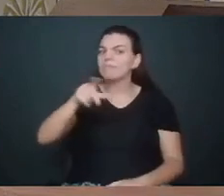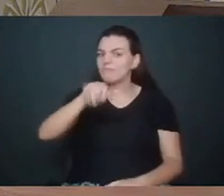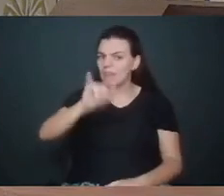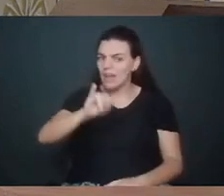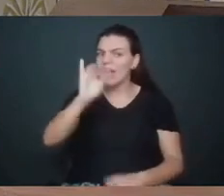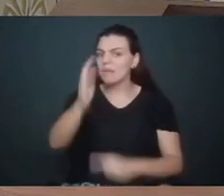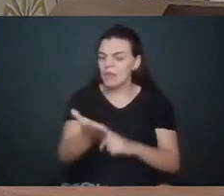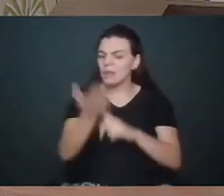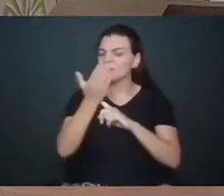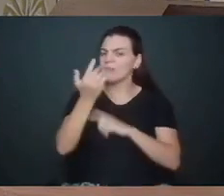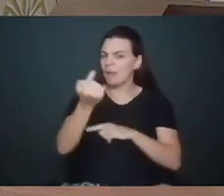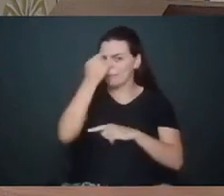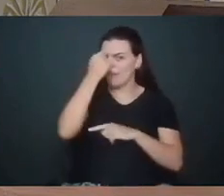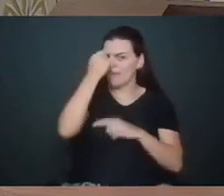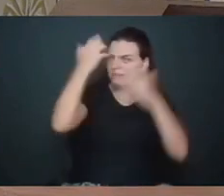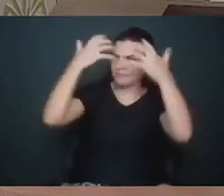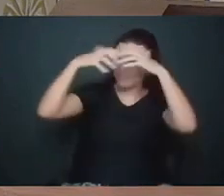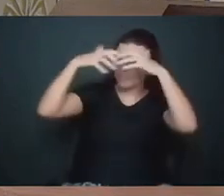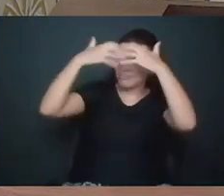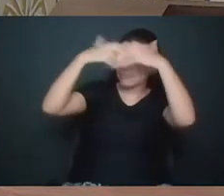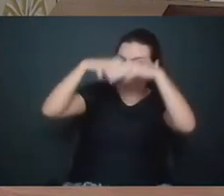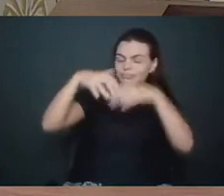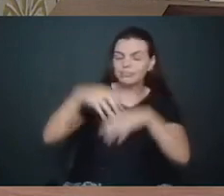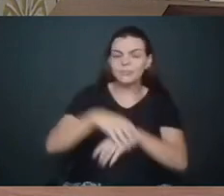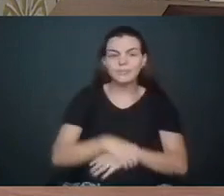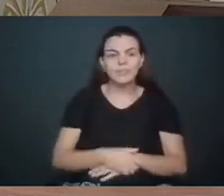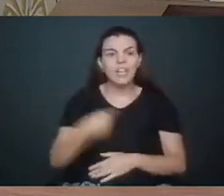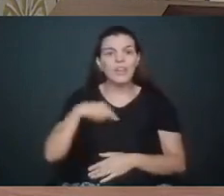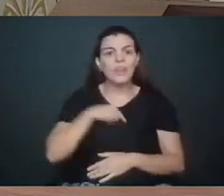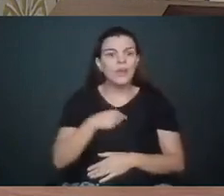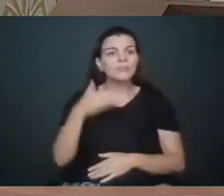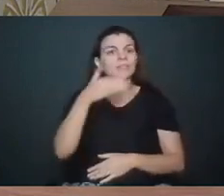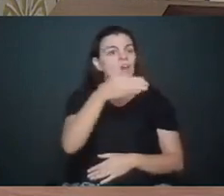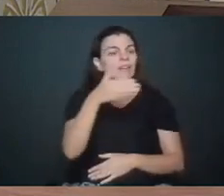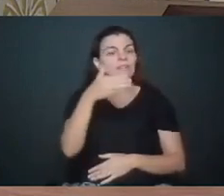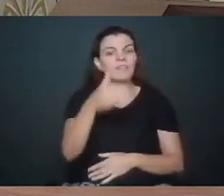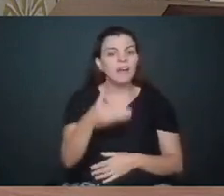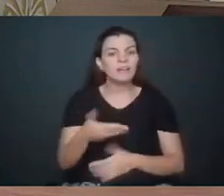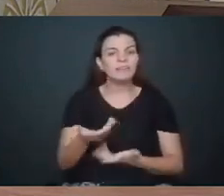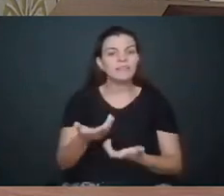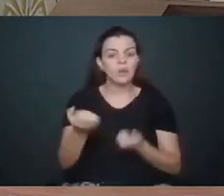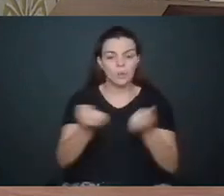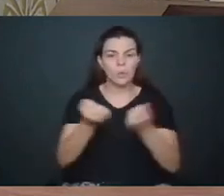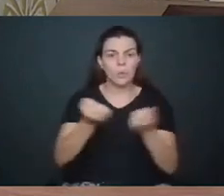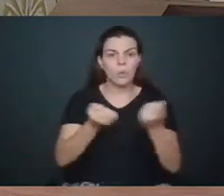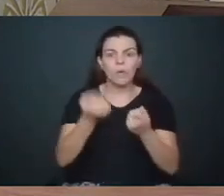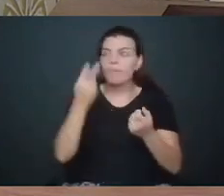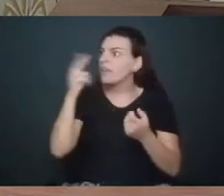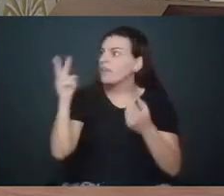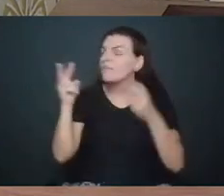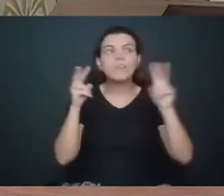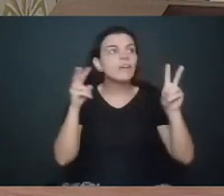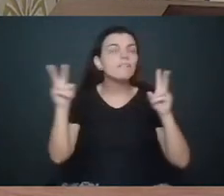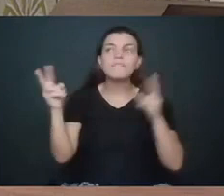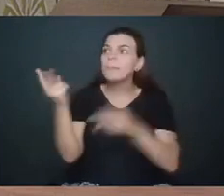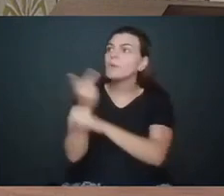raciocinar. Gente, a gente anda por aí, o trânsito procurando endereço, procurando e olha, bateu o carro. Tá?